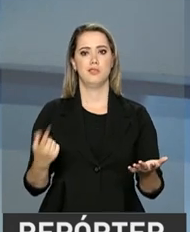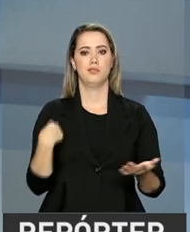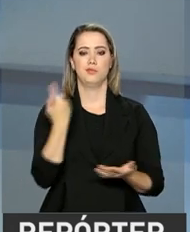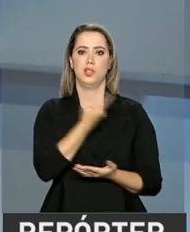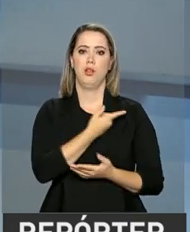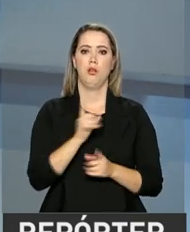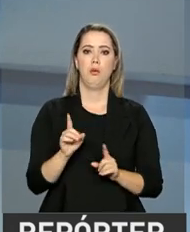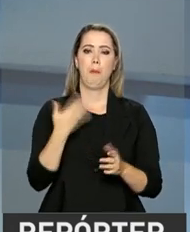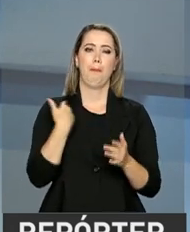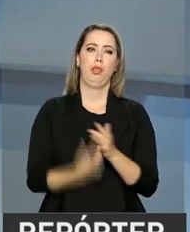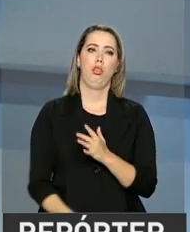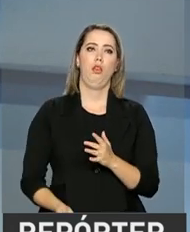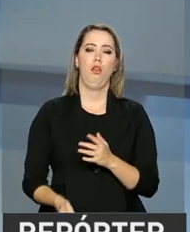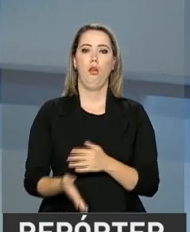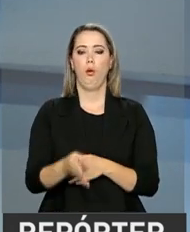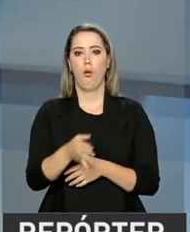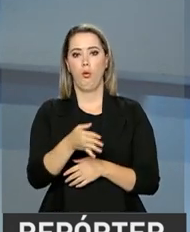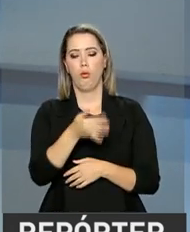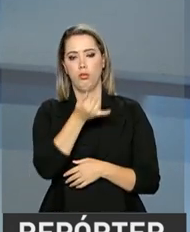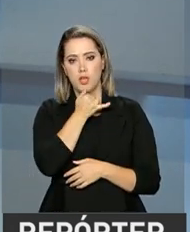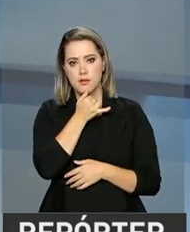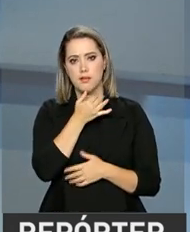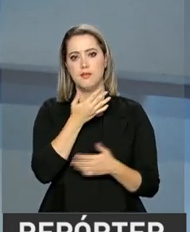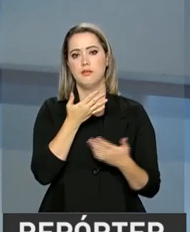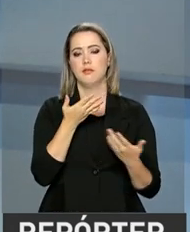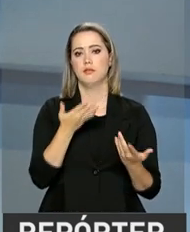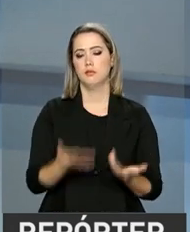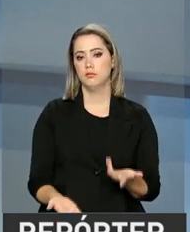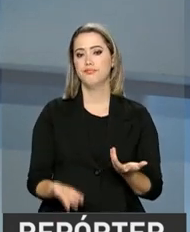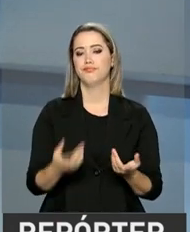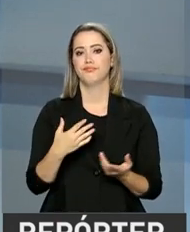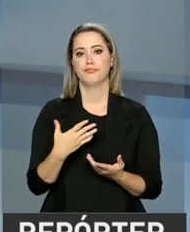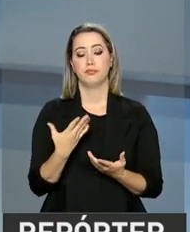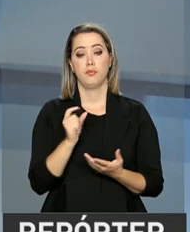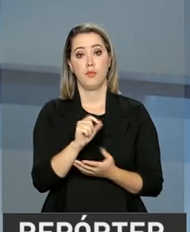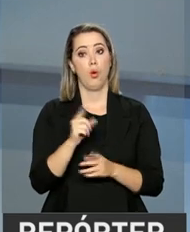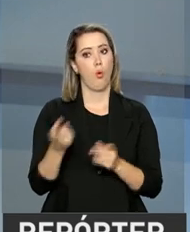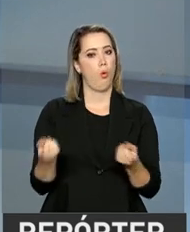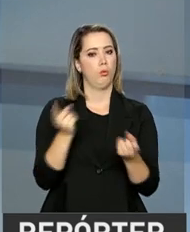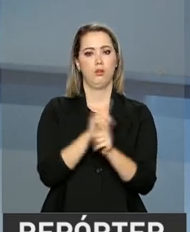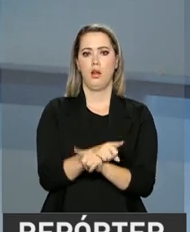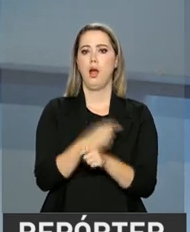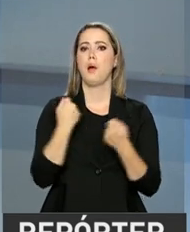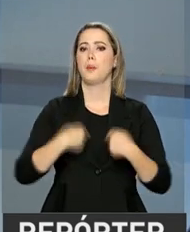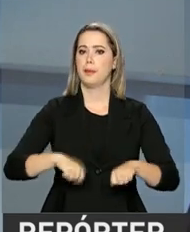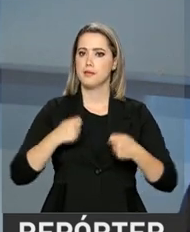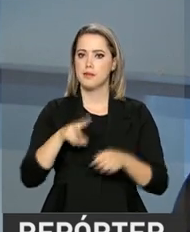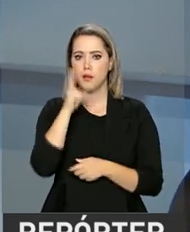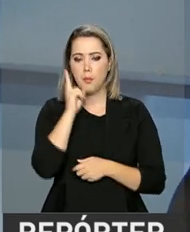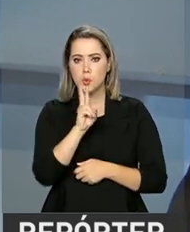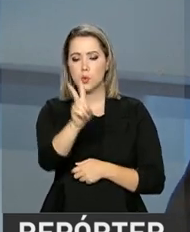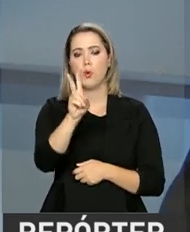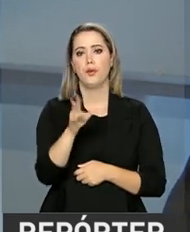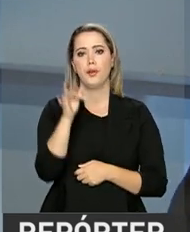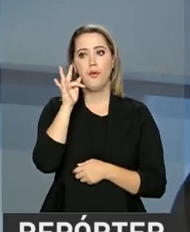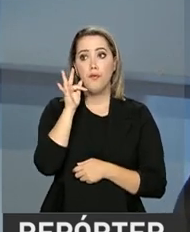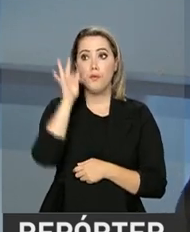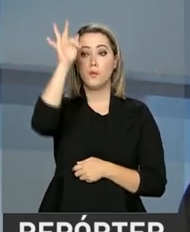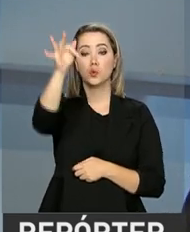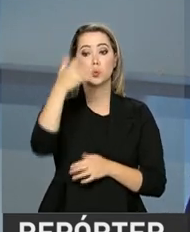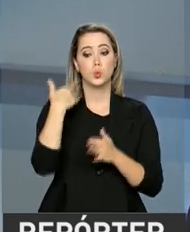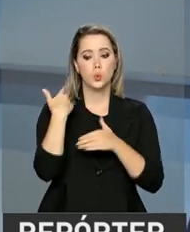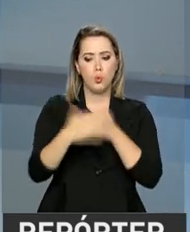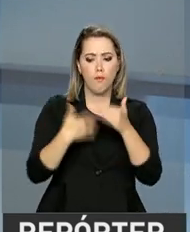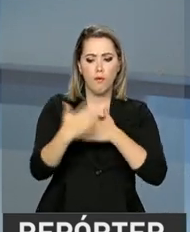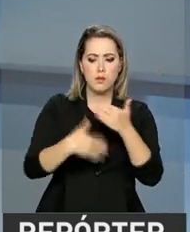nos derrotar pelo pessimismo, pelo derrotismo. Muito pelo contrário, temos que olhar para os grandes